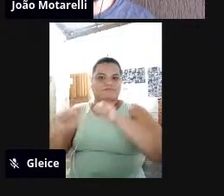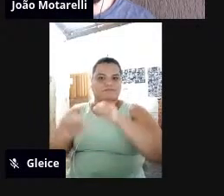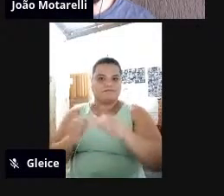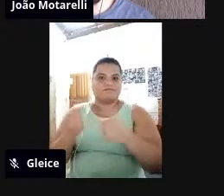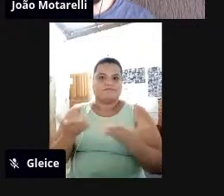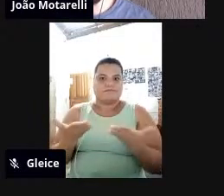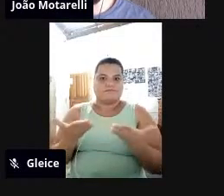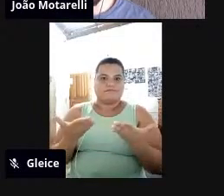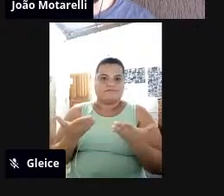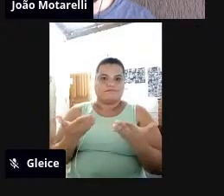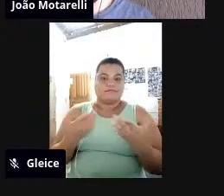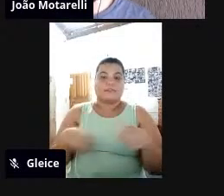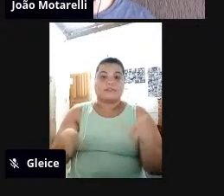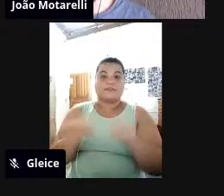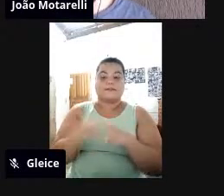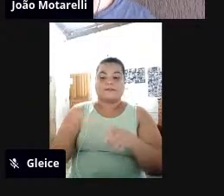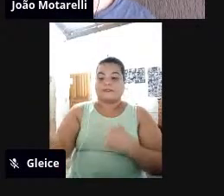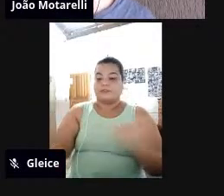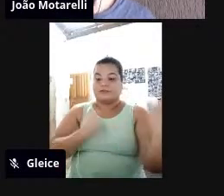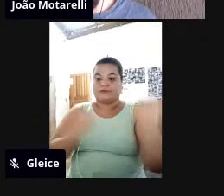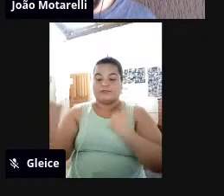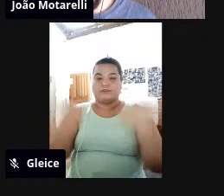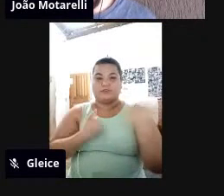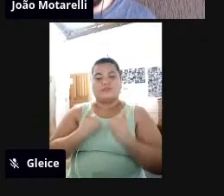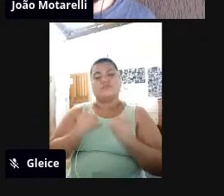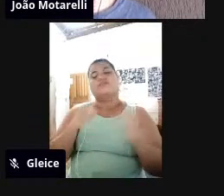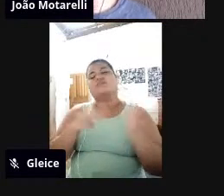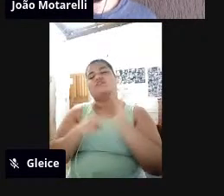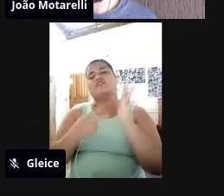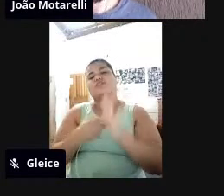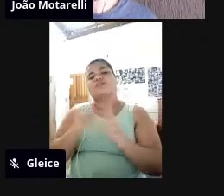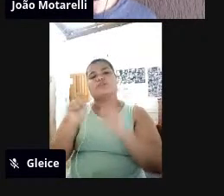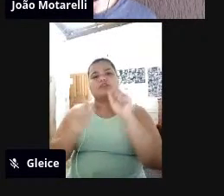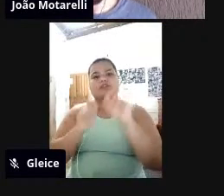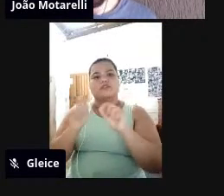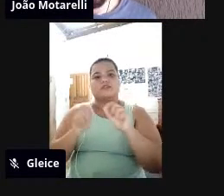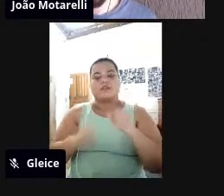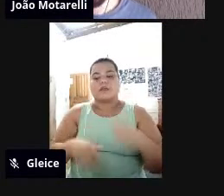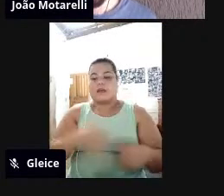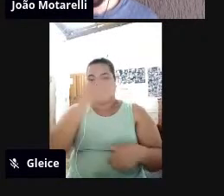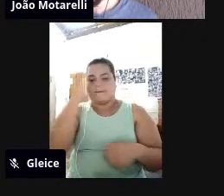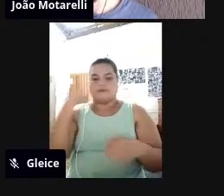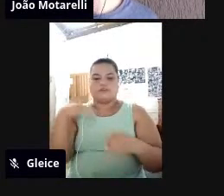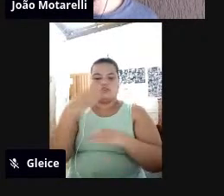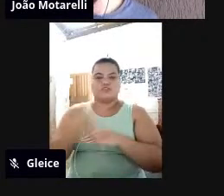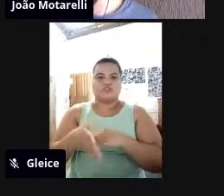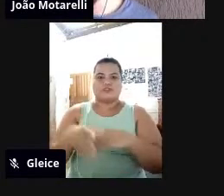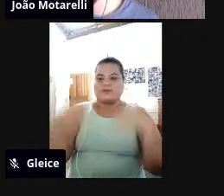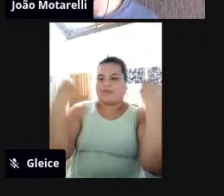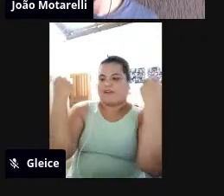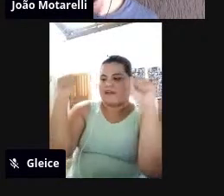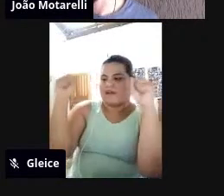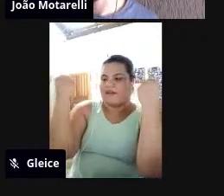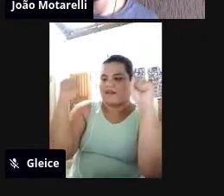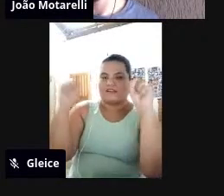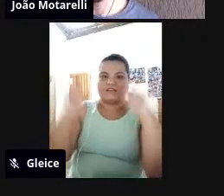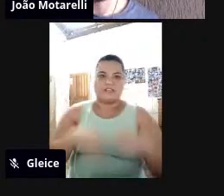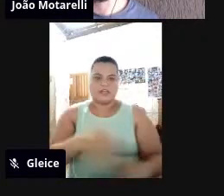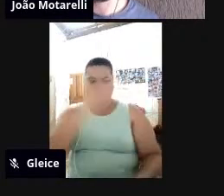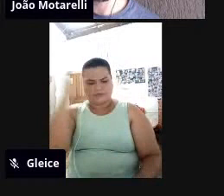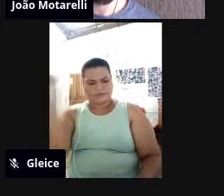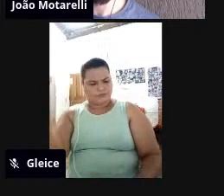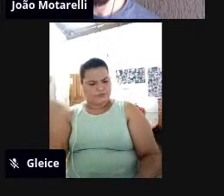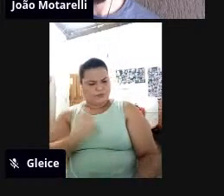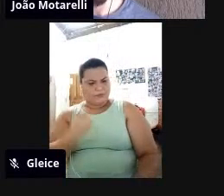pessoas importantes. O que é isso? O indivíduo entrou na academia, passou uma semana, alguém chega para ele e fala assim, nossa, como você